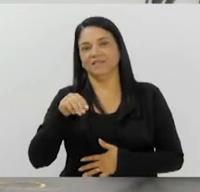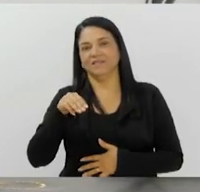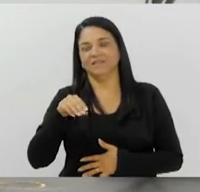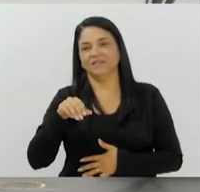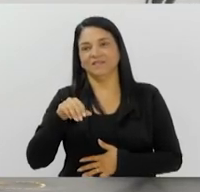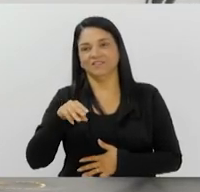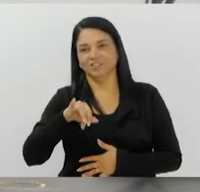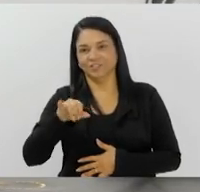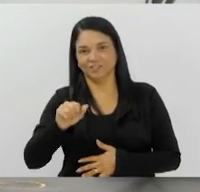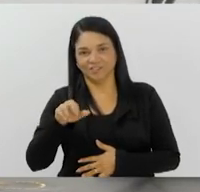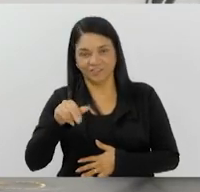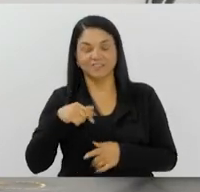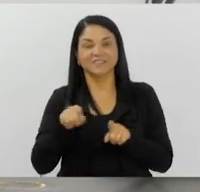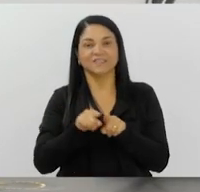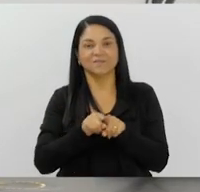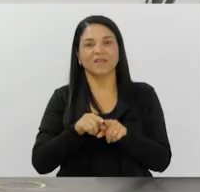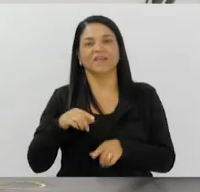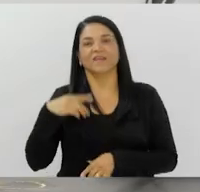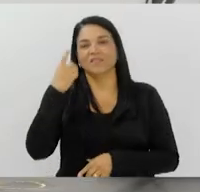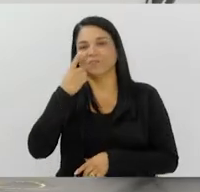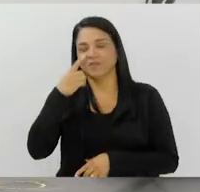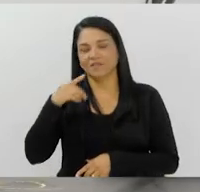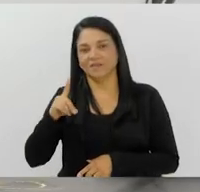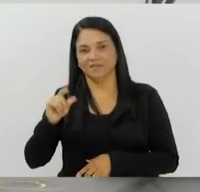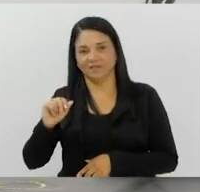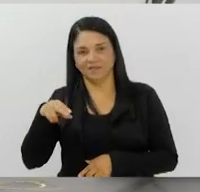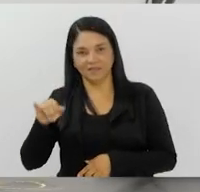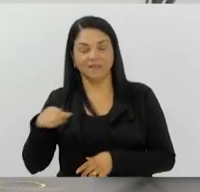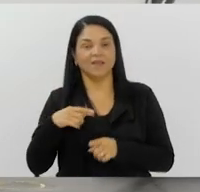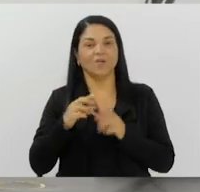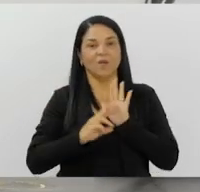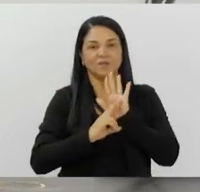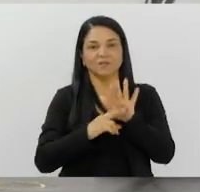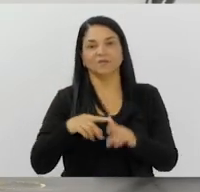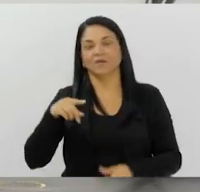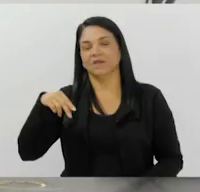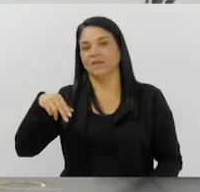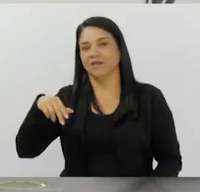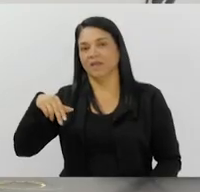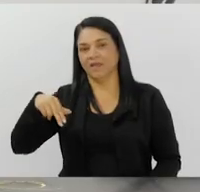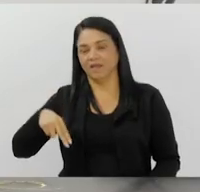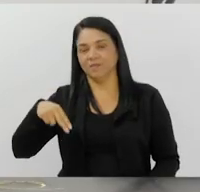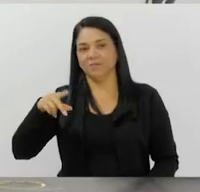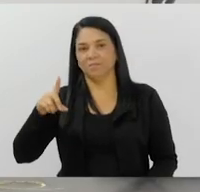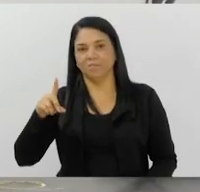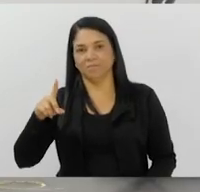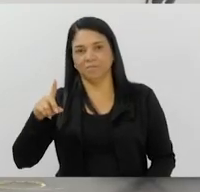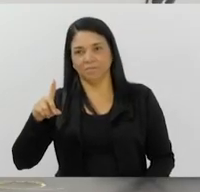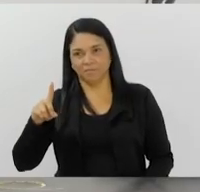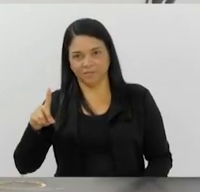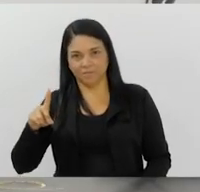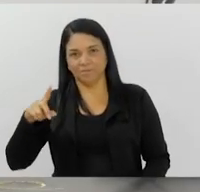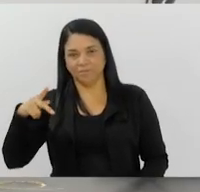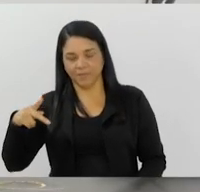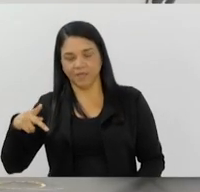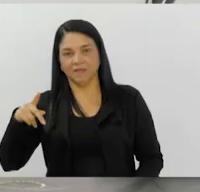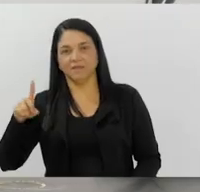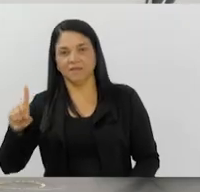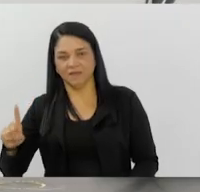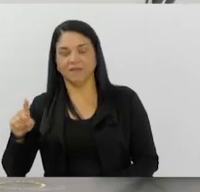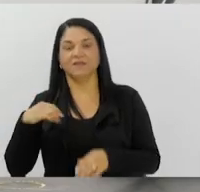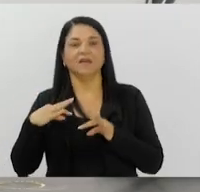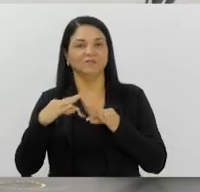Monteiro ao representante da npd Pablo Nunes e a todos que estão presente